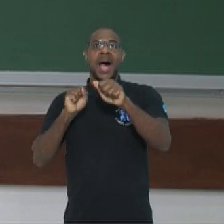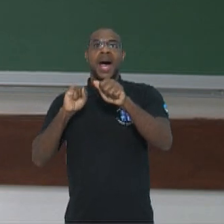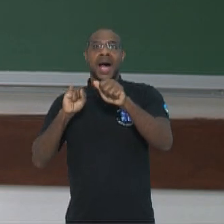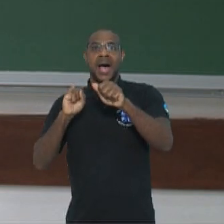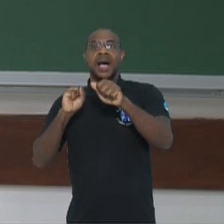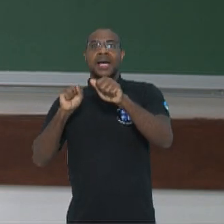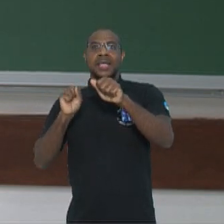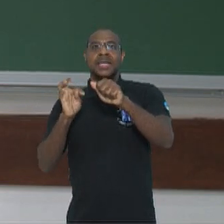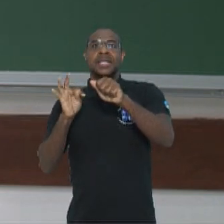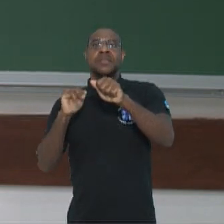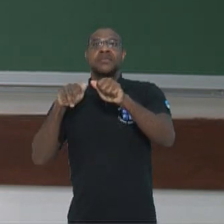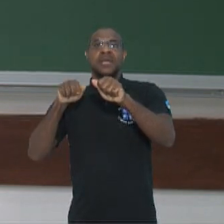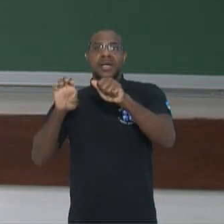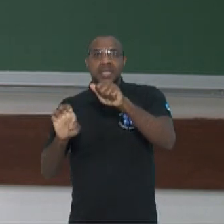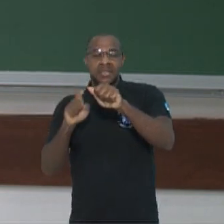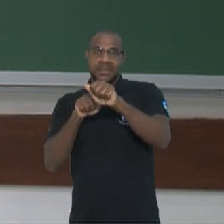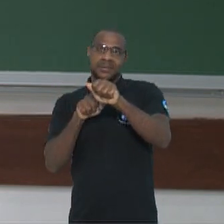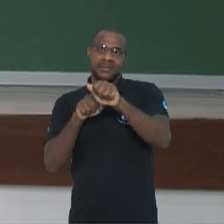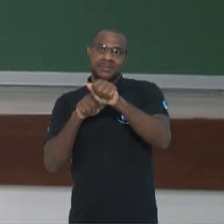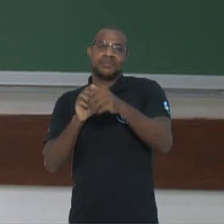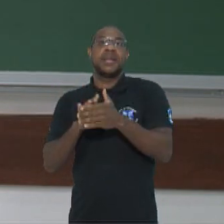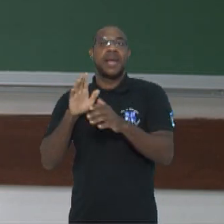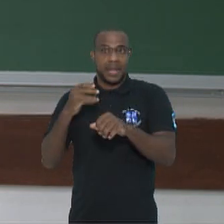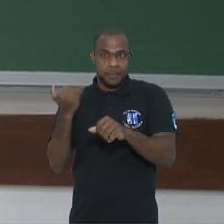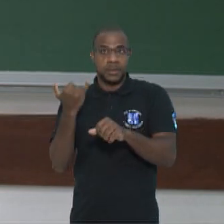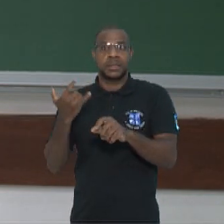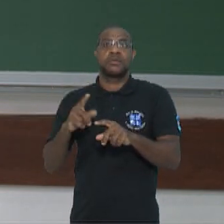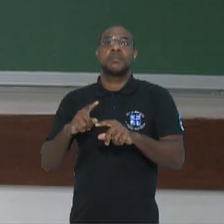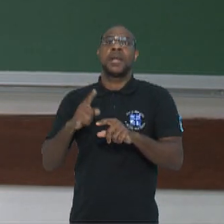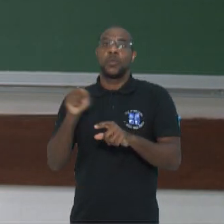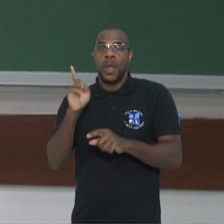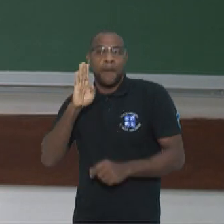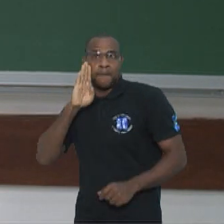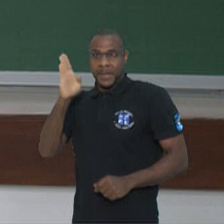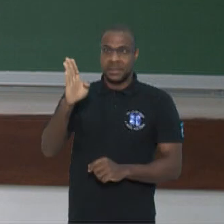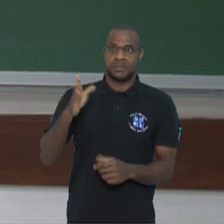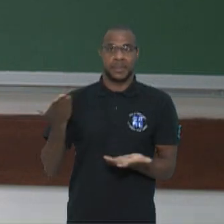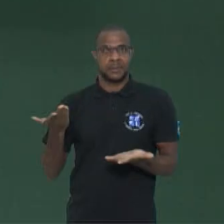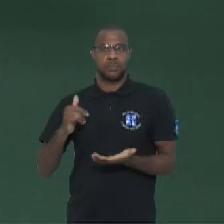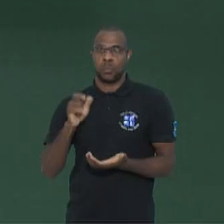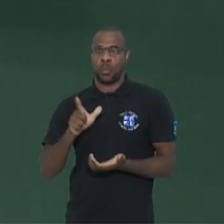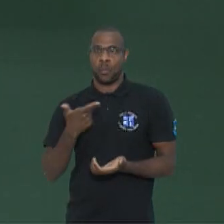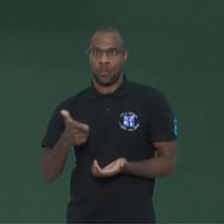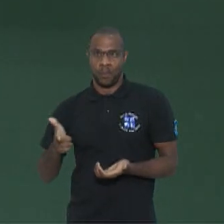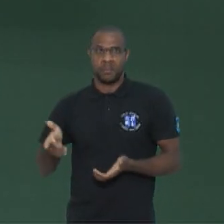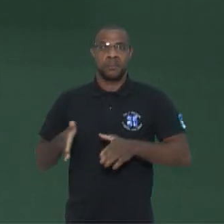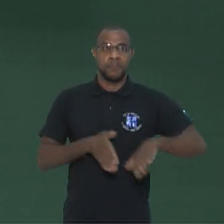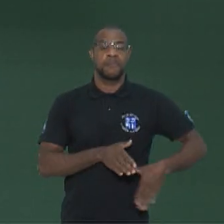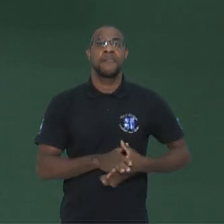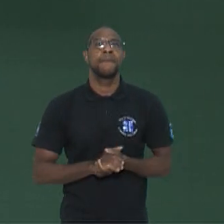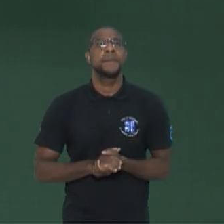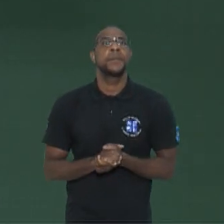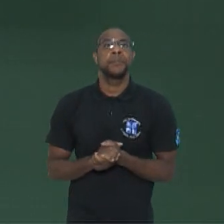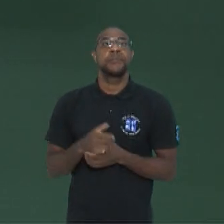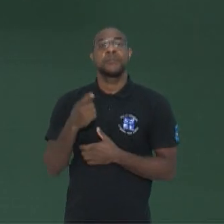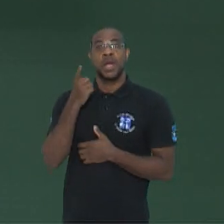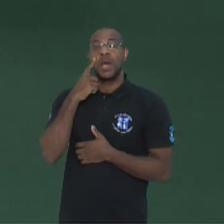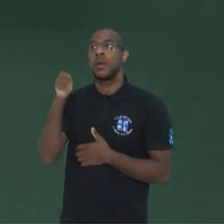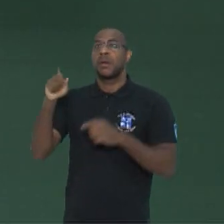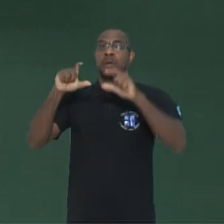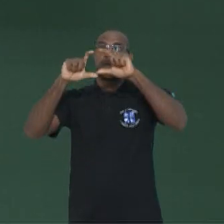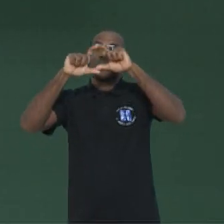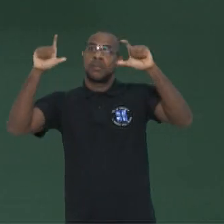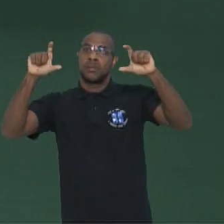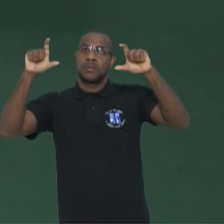não são núcleo, beleza? Então, isso é só para a gente relembrar um pouquinho. Então, outra tirinha